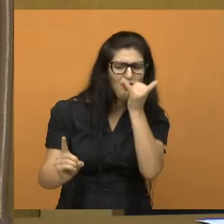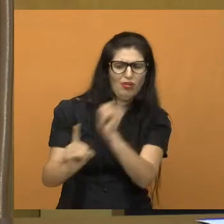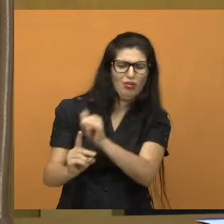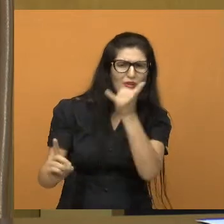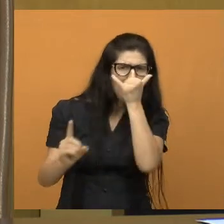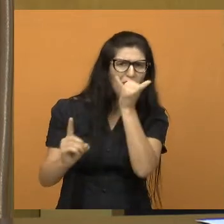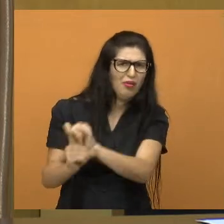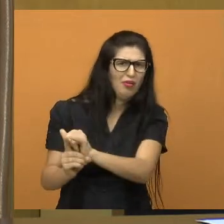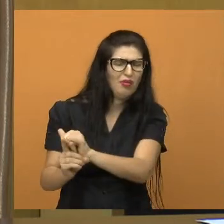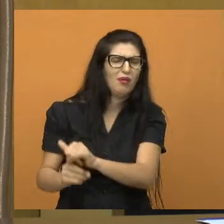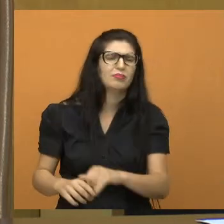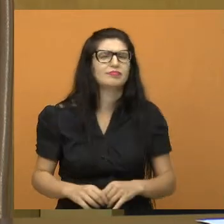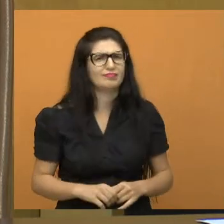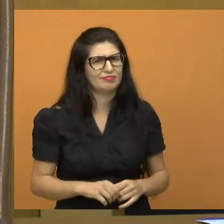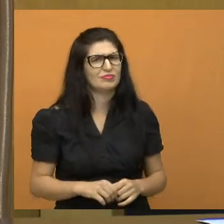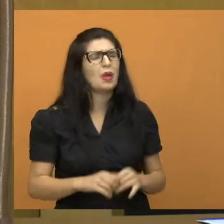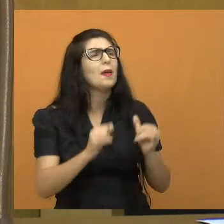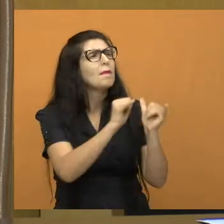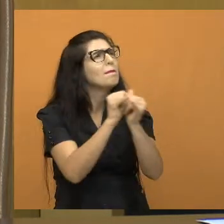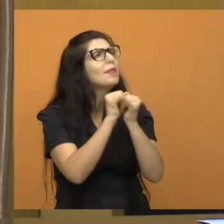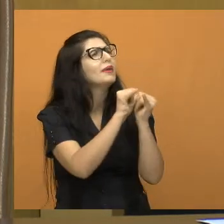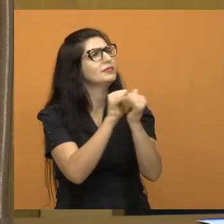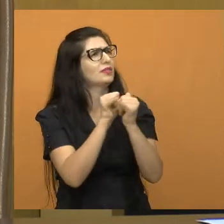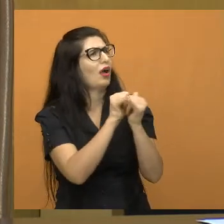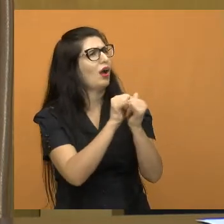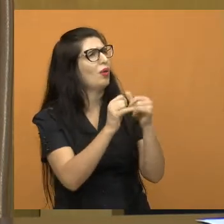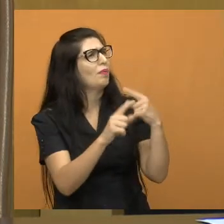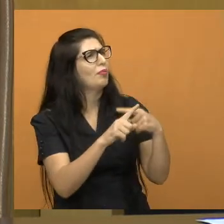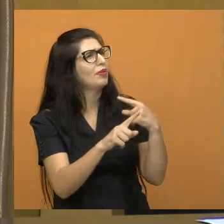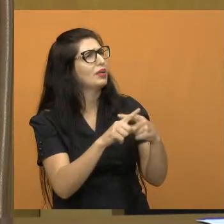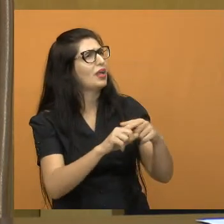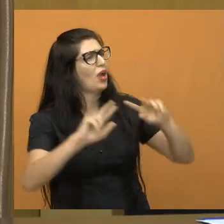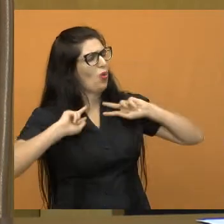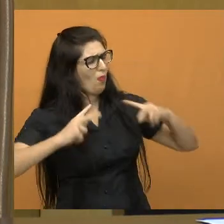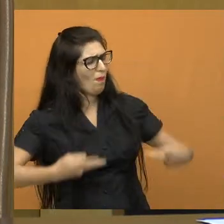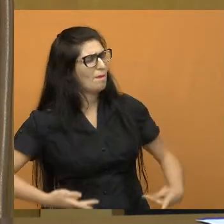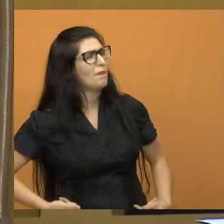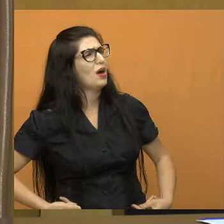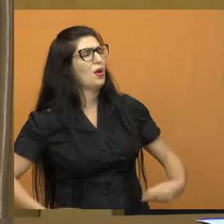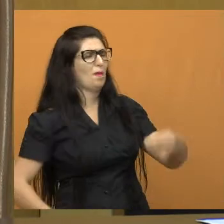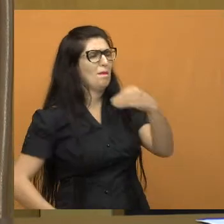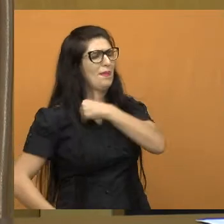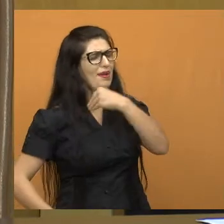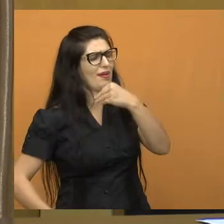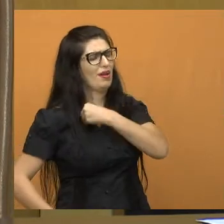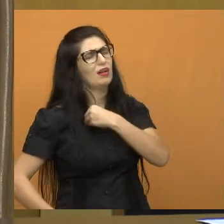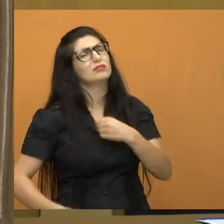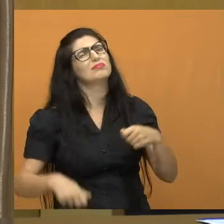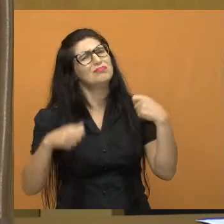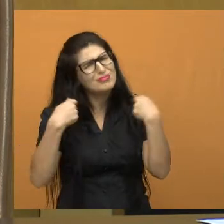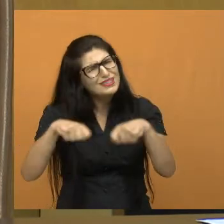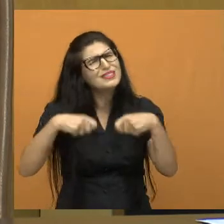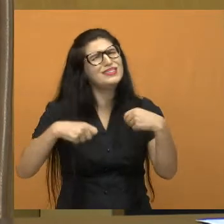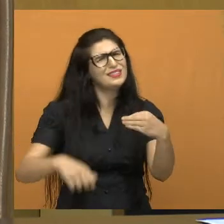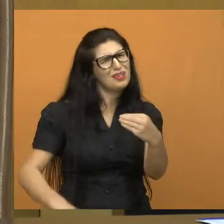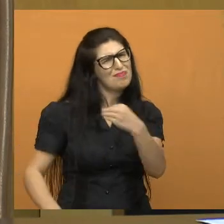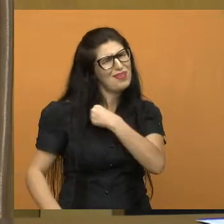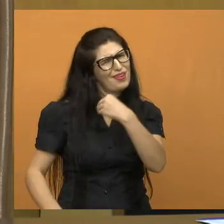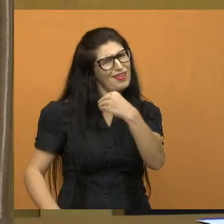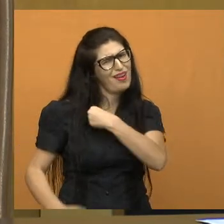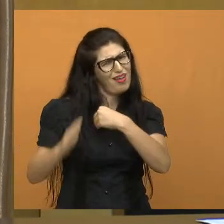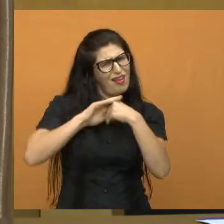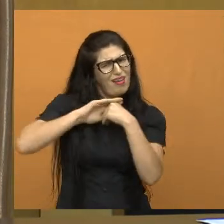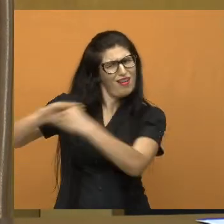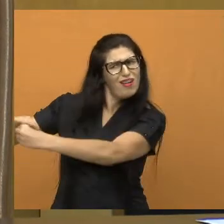eles não sabem o que faz. Maior demonstração de paz, gente. Ele podia ter ali